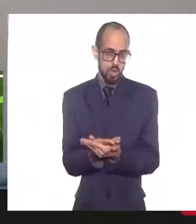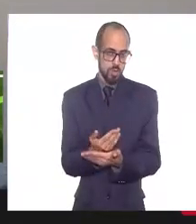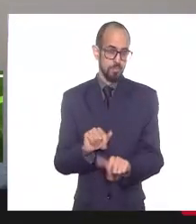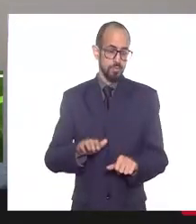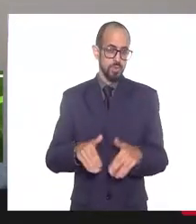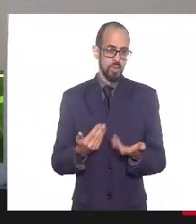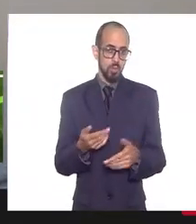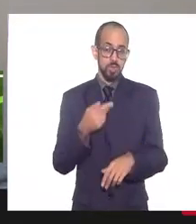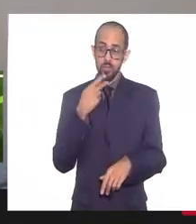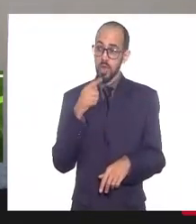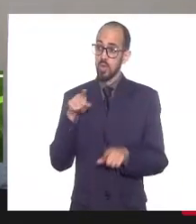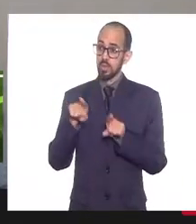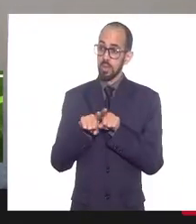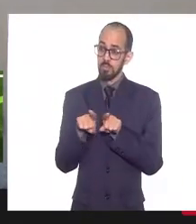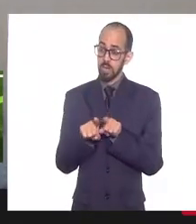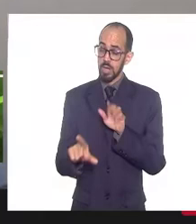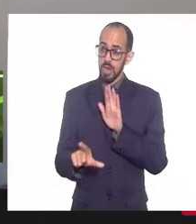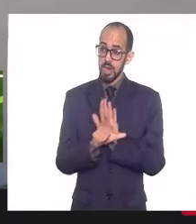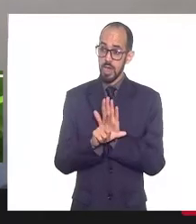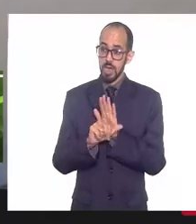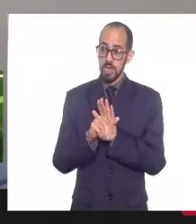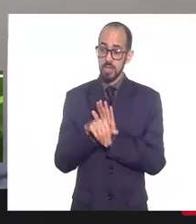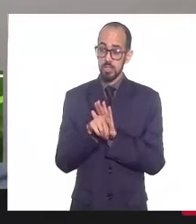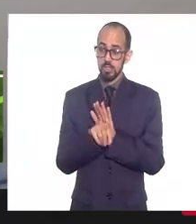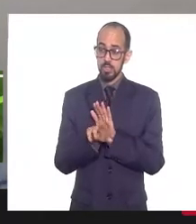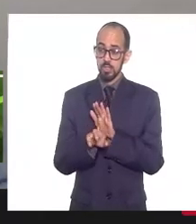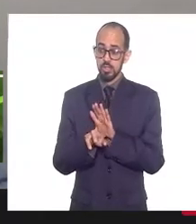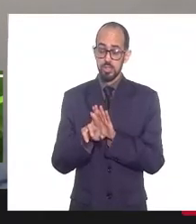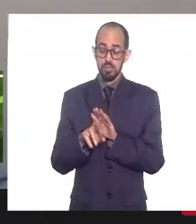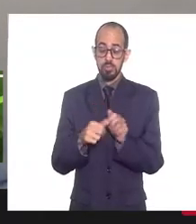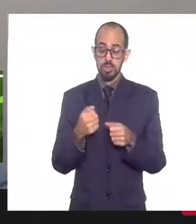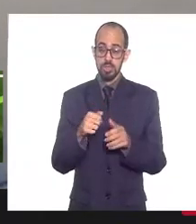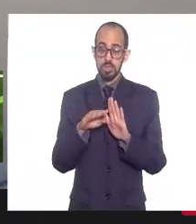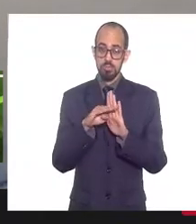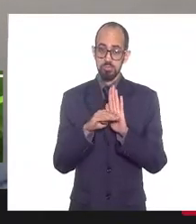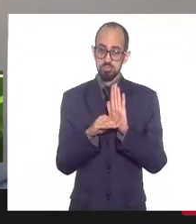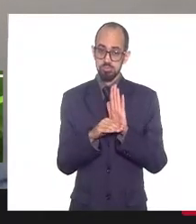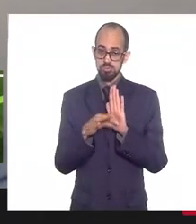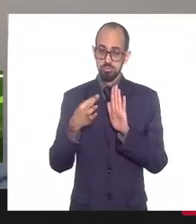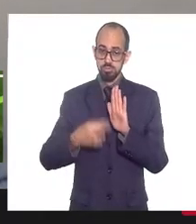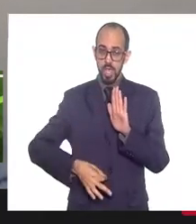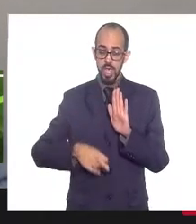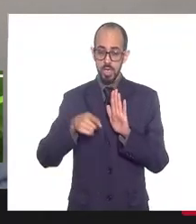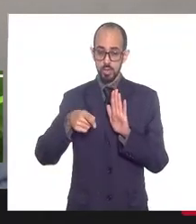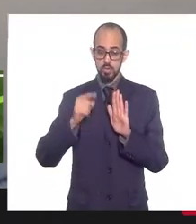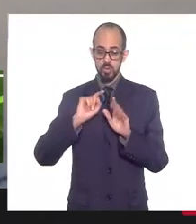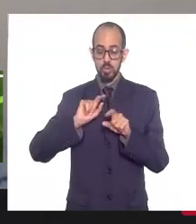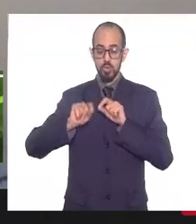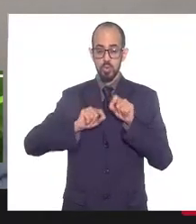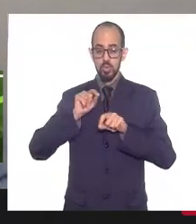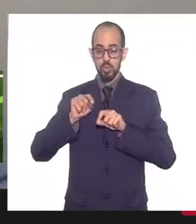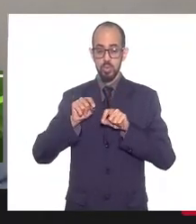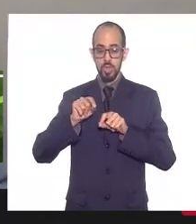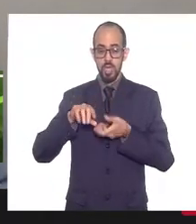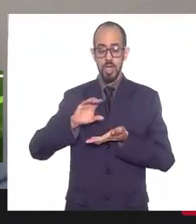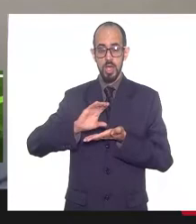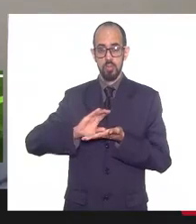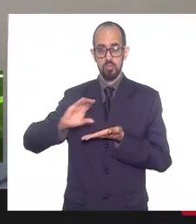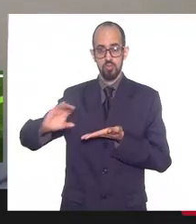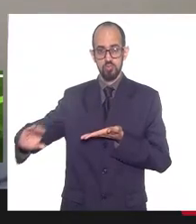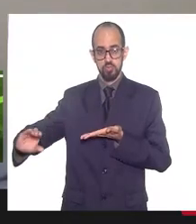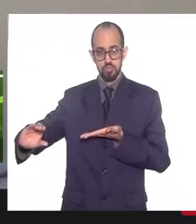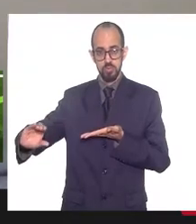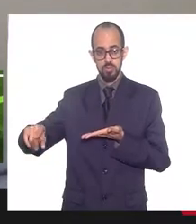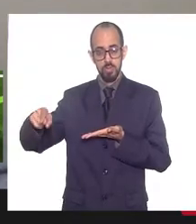eu quero lembrar da questão da dotação orçamentária para que o Estado enfrente com a prioridade que se